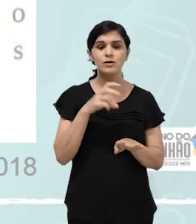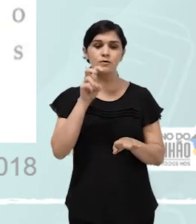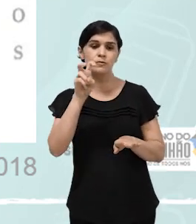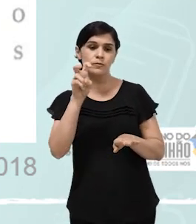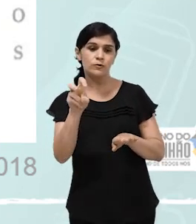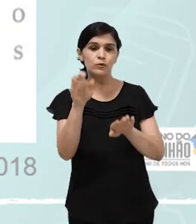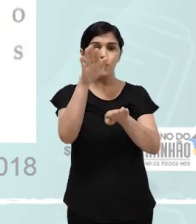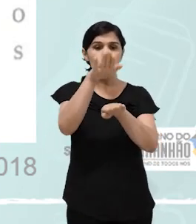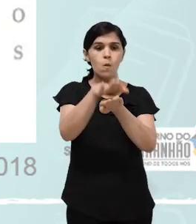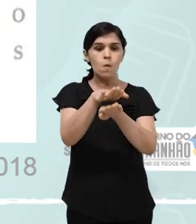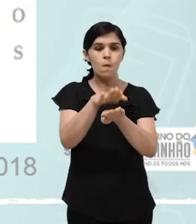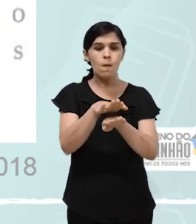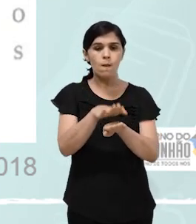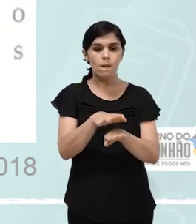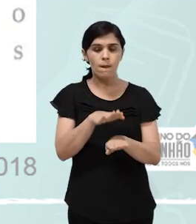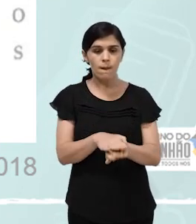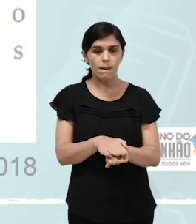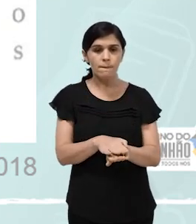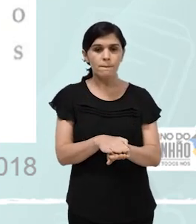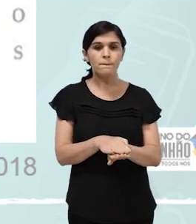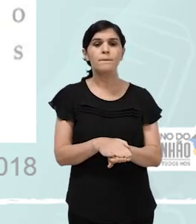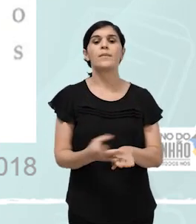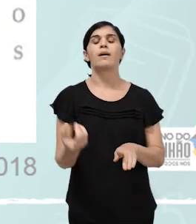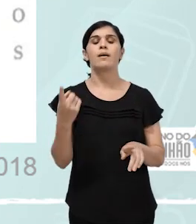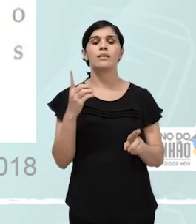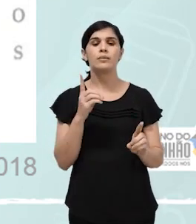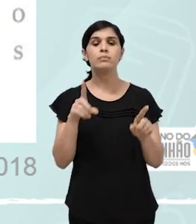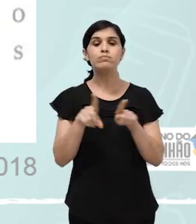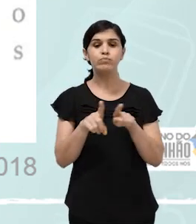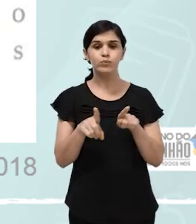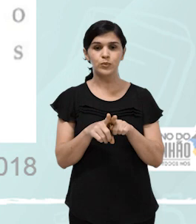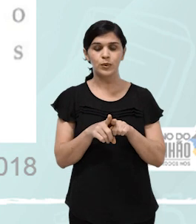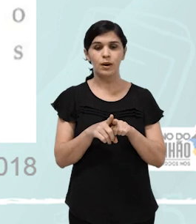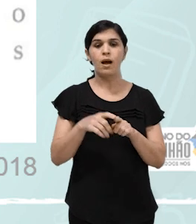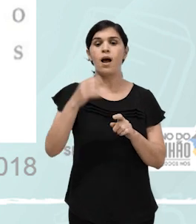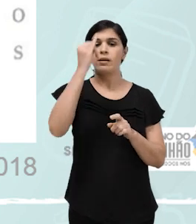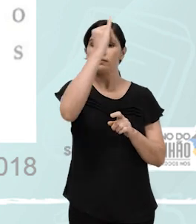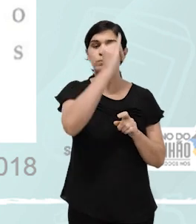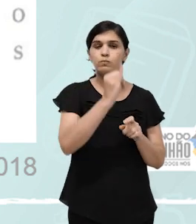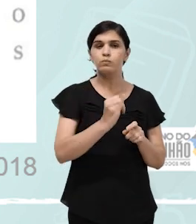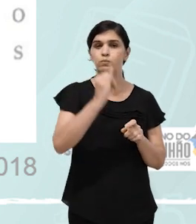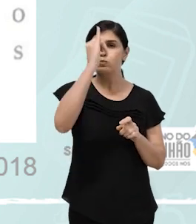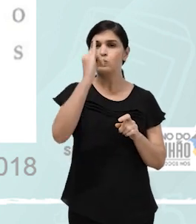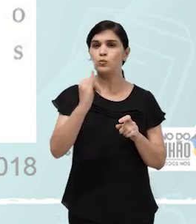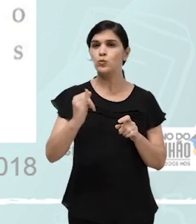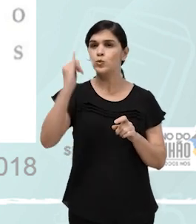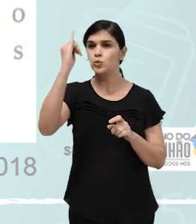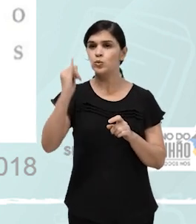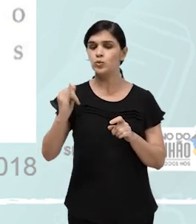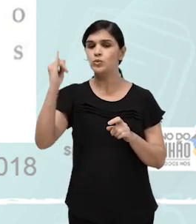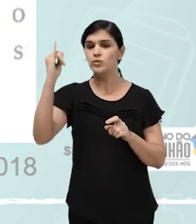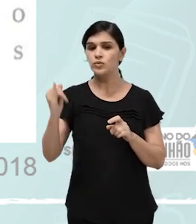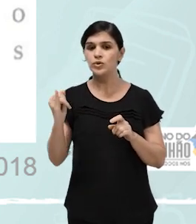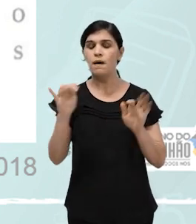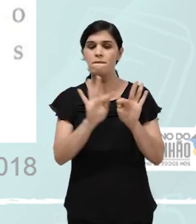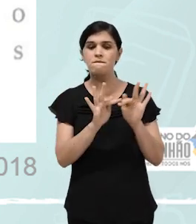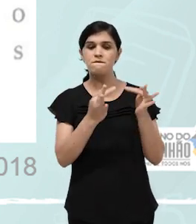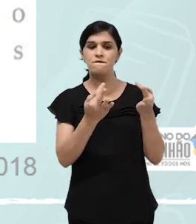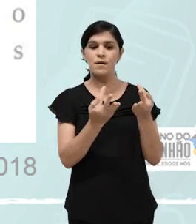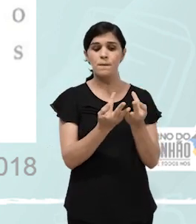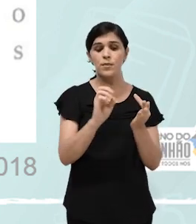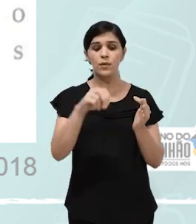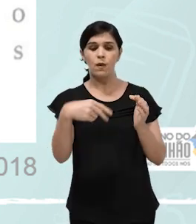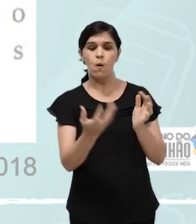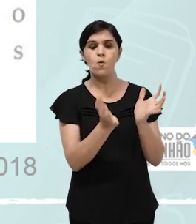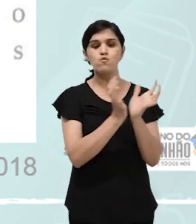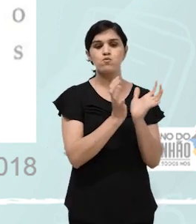5º período da tabela periódica. As linhas verticais, nós vamos chamar de famílias ou